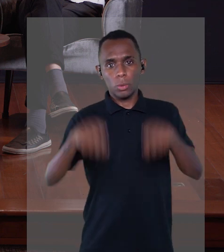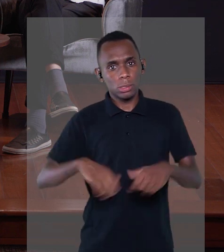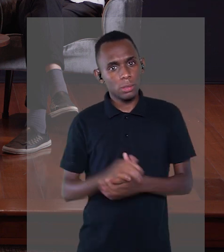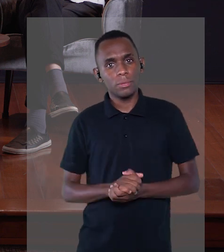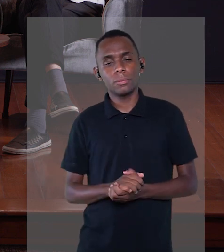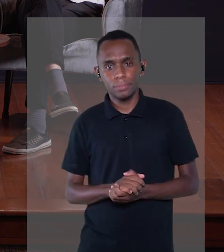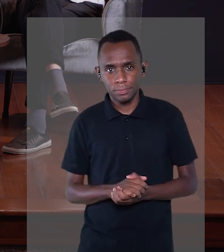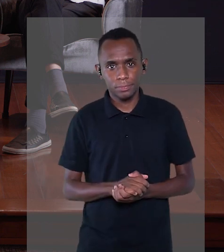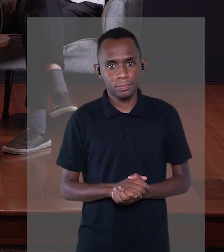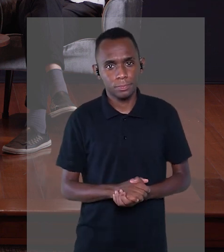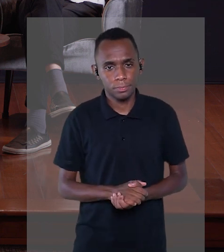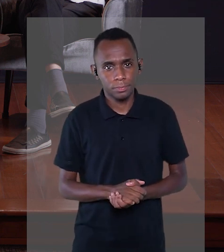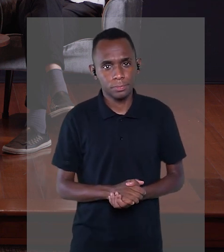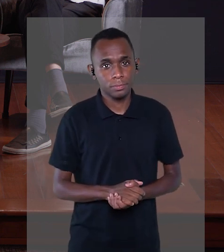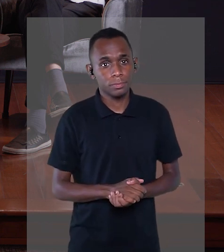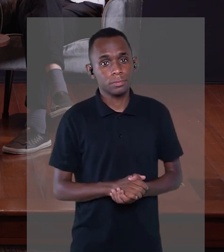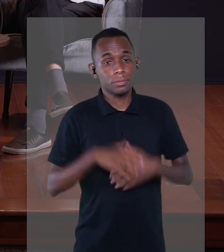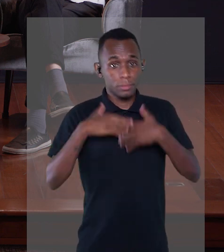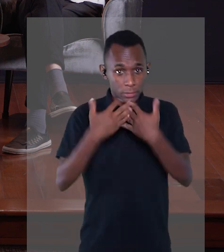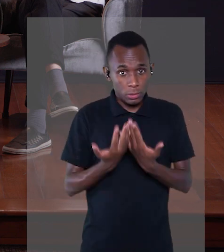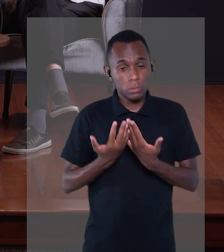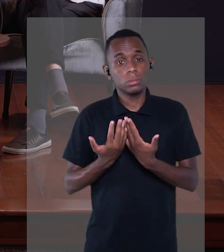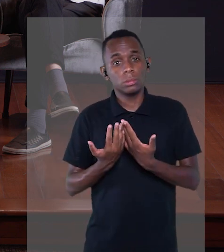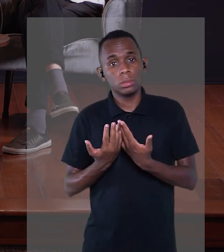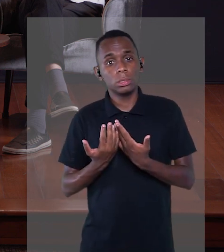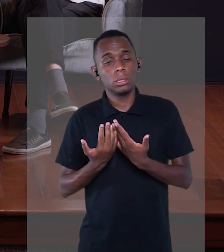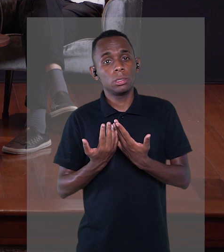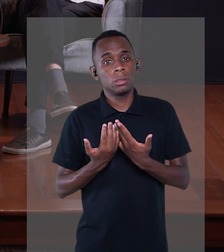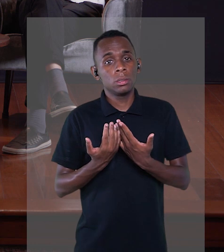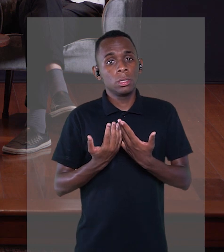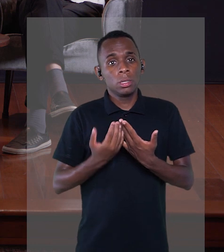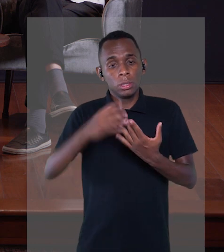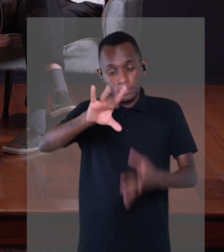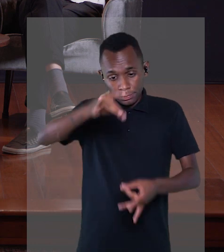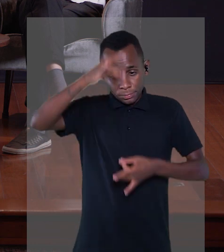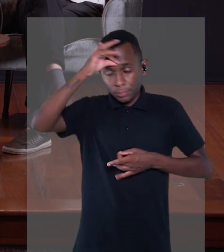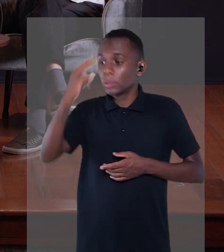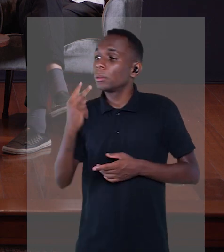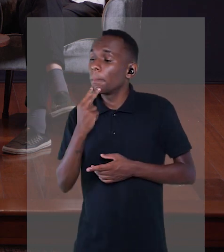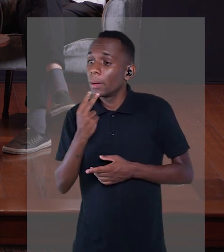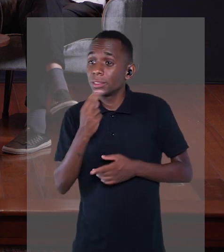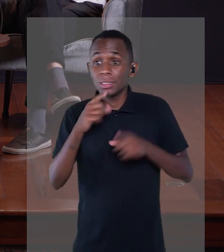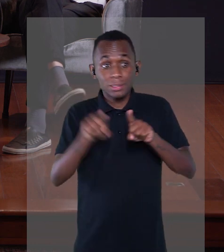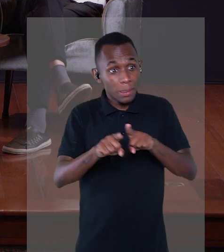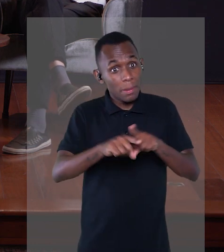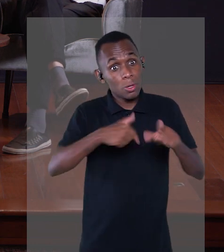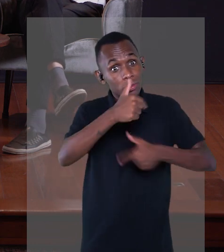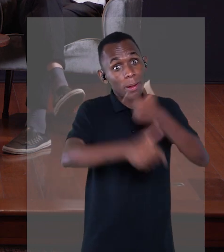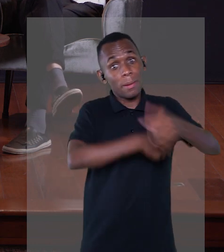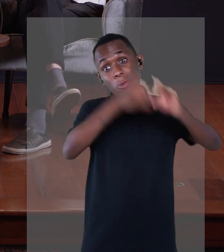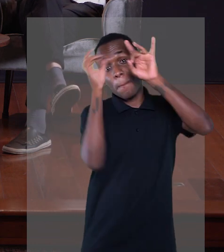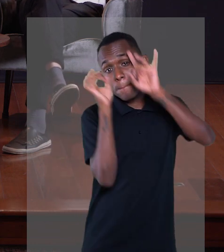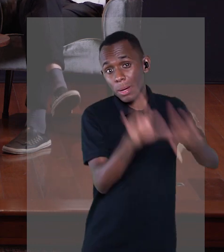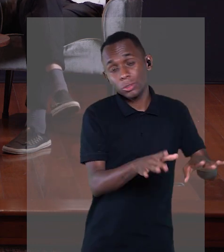Então, assim, além da insanidade de incorporar o fantasma do Machado, tem a insanidade de ter largado o